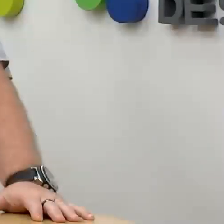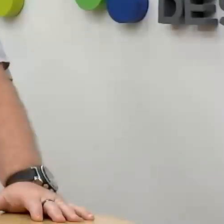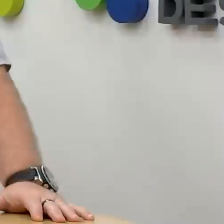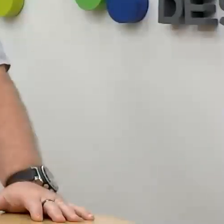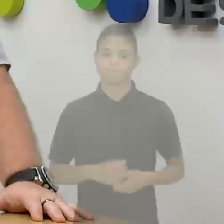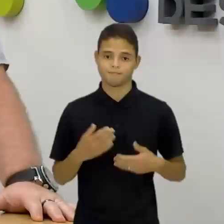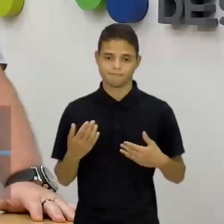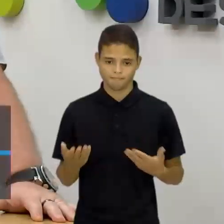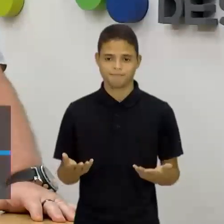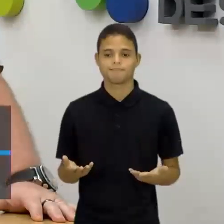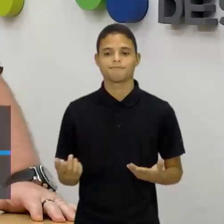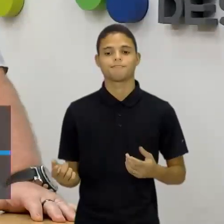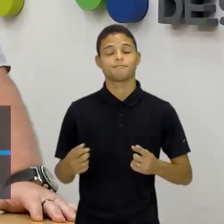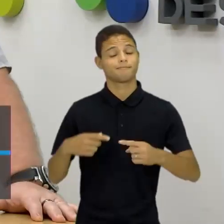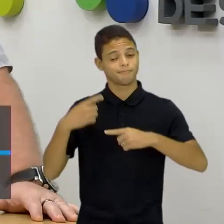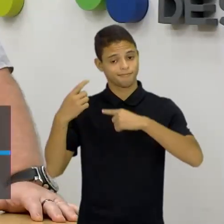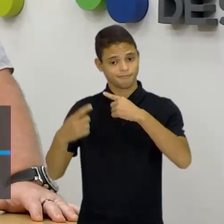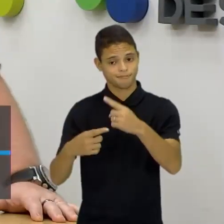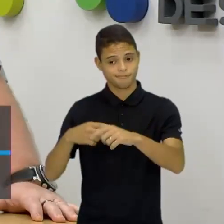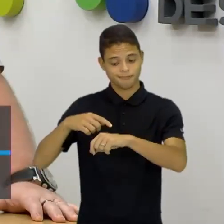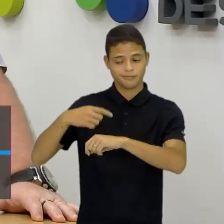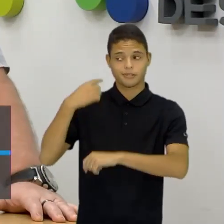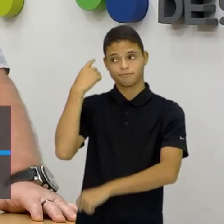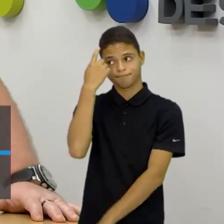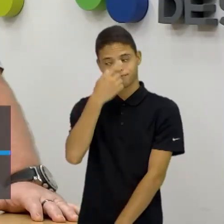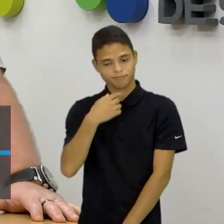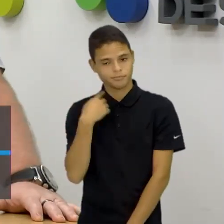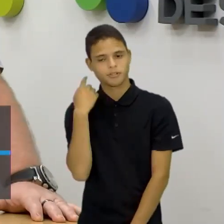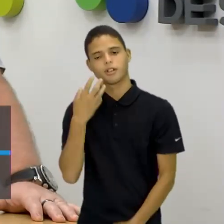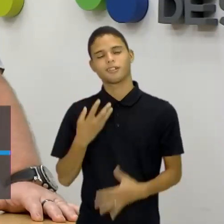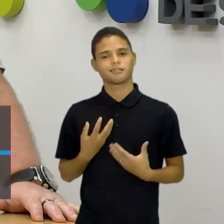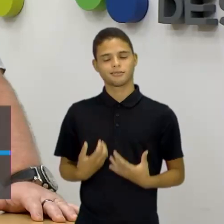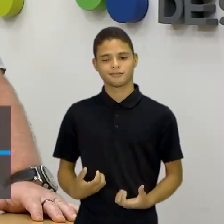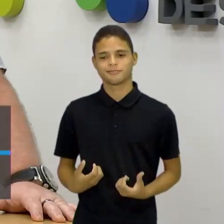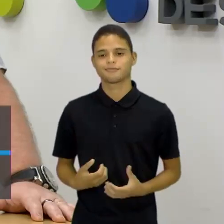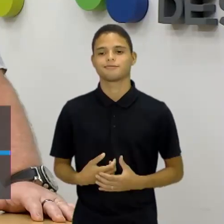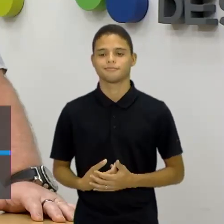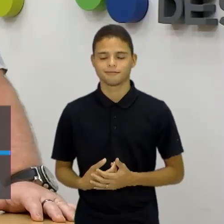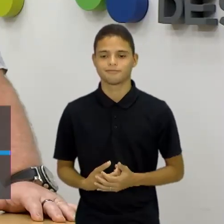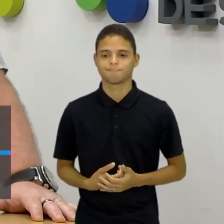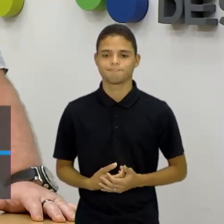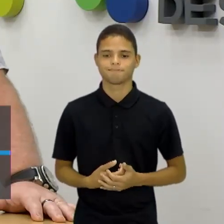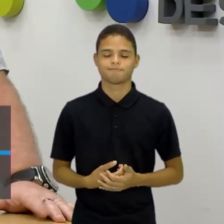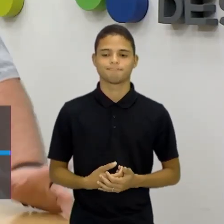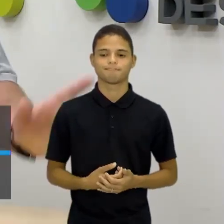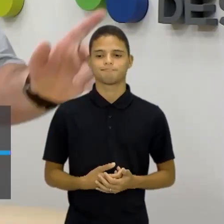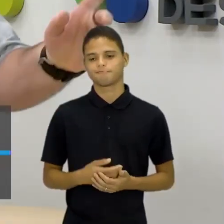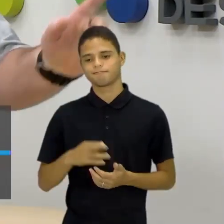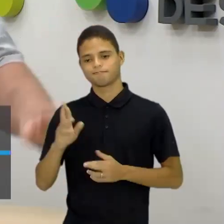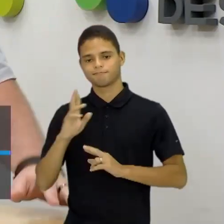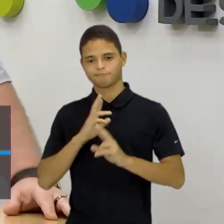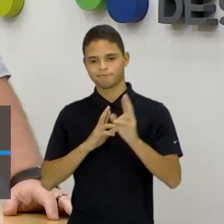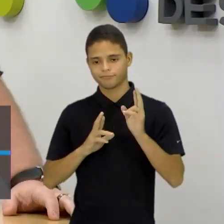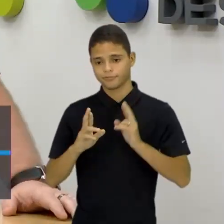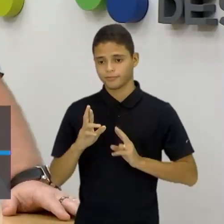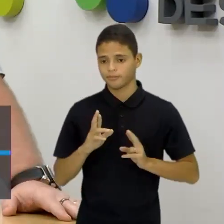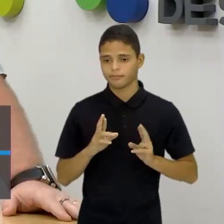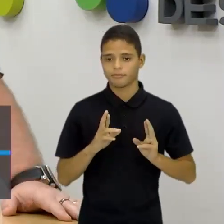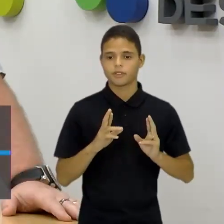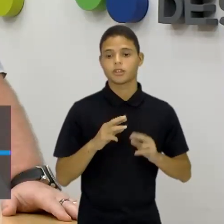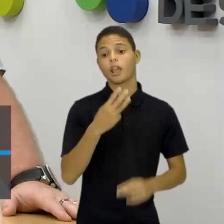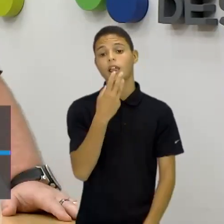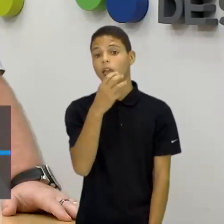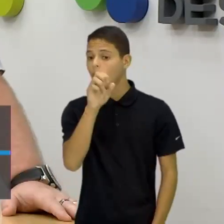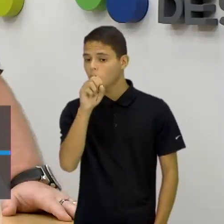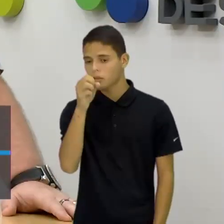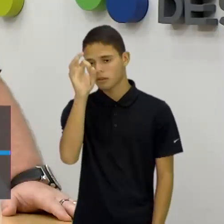e depois ele chega loja cansado o resultado foi o West deu